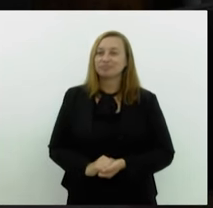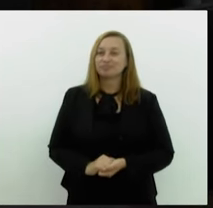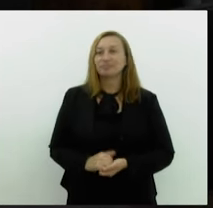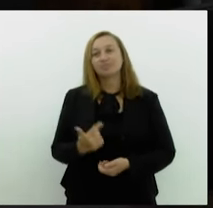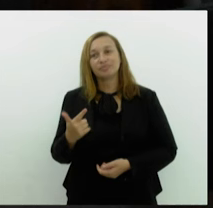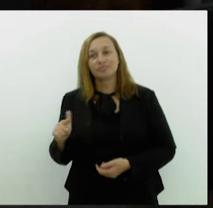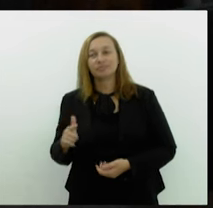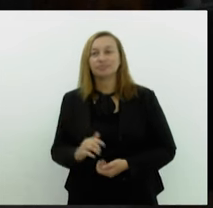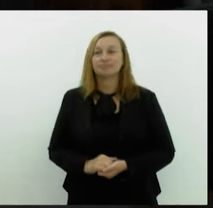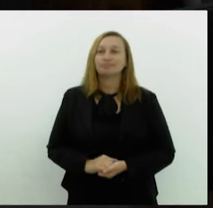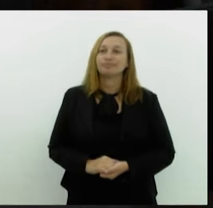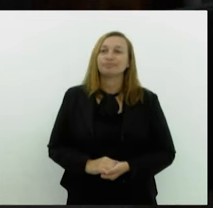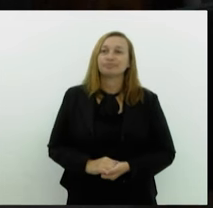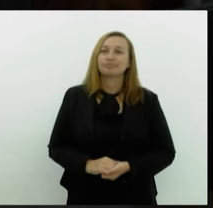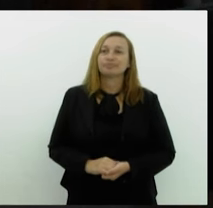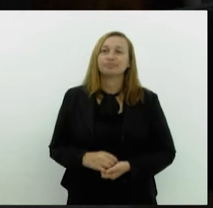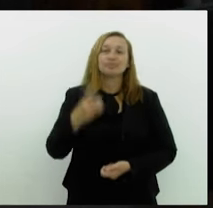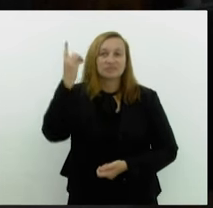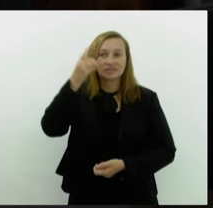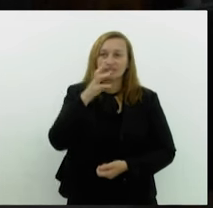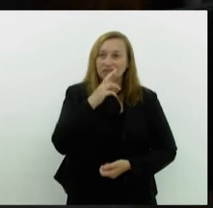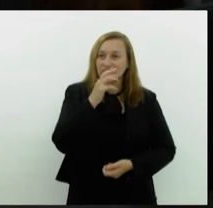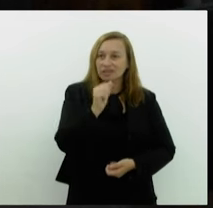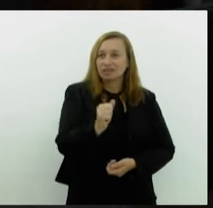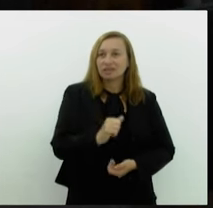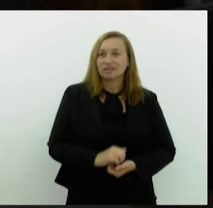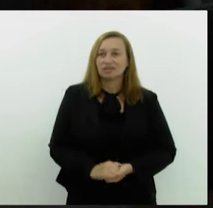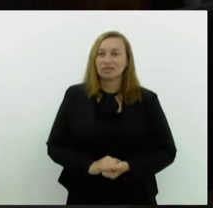Próximo orador, Rodrigo Amorim.